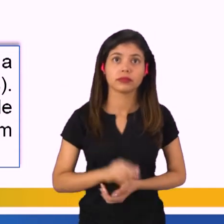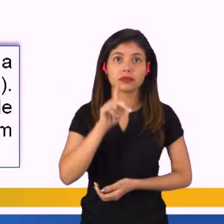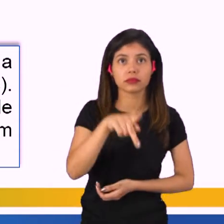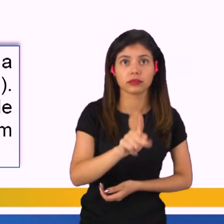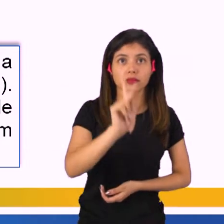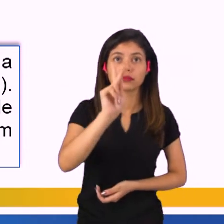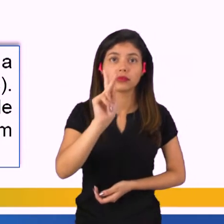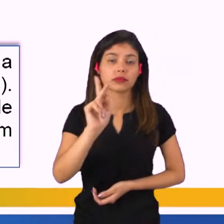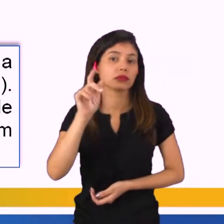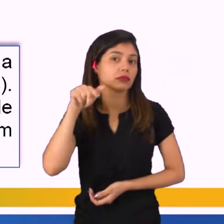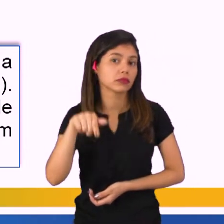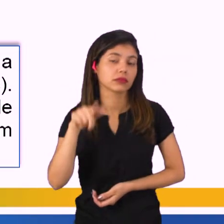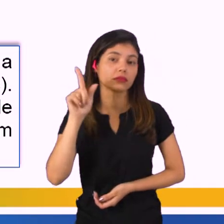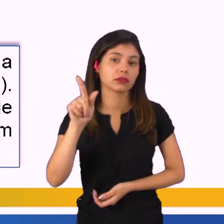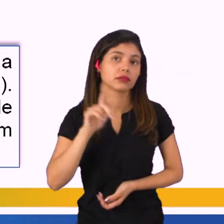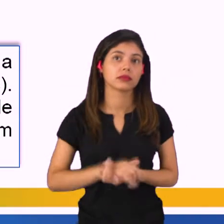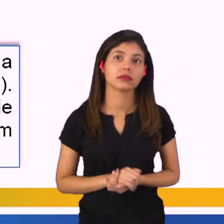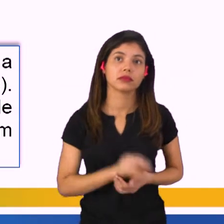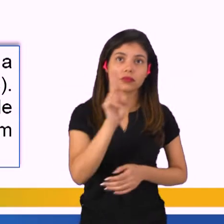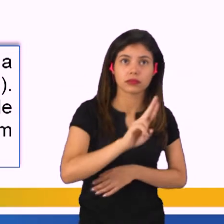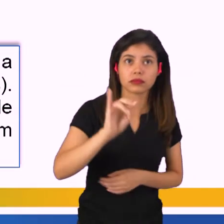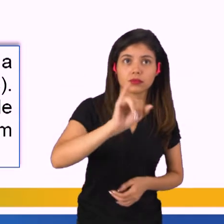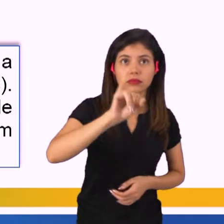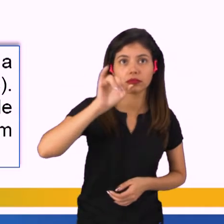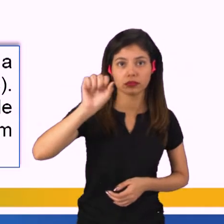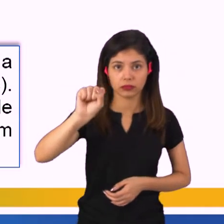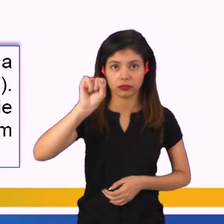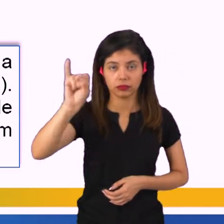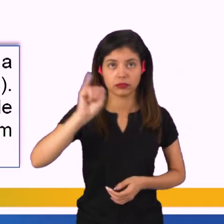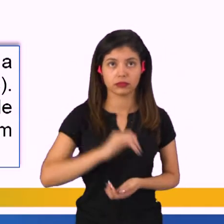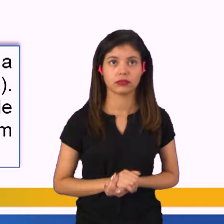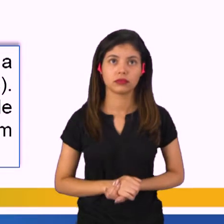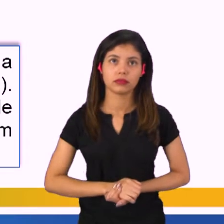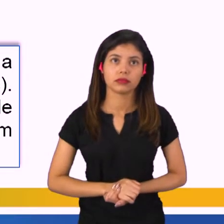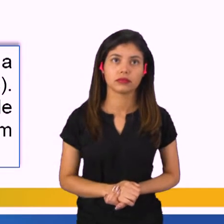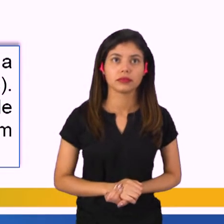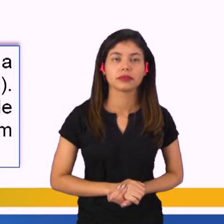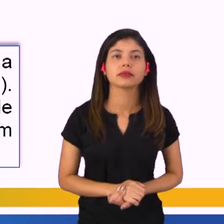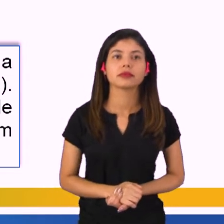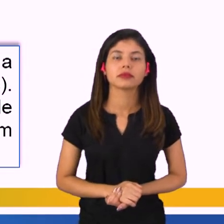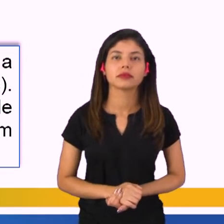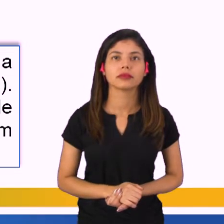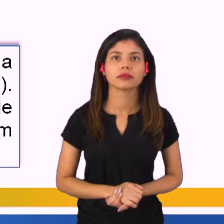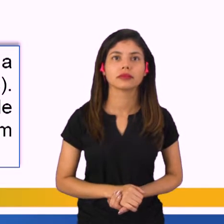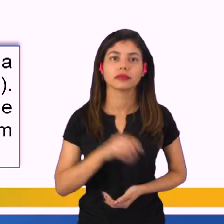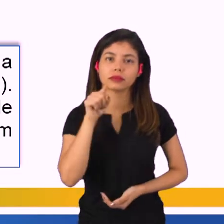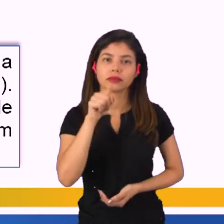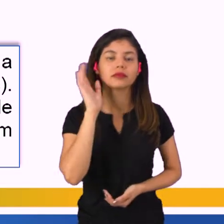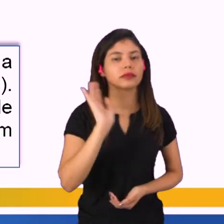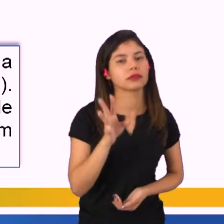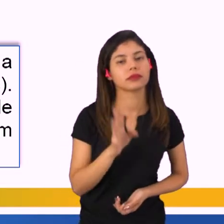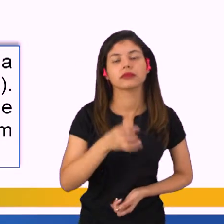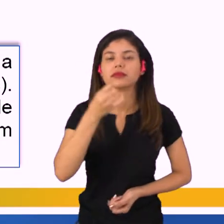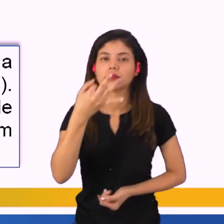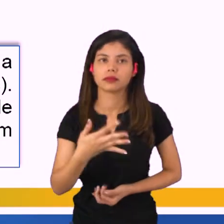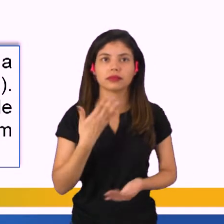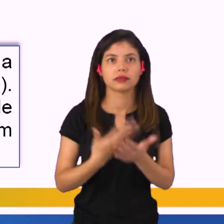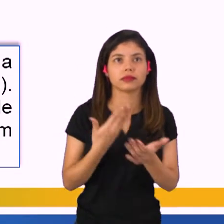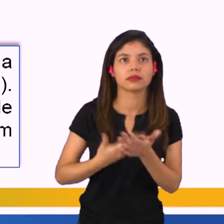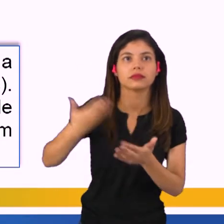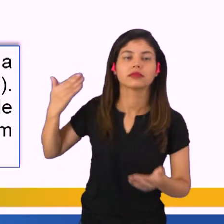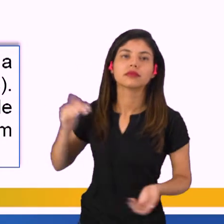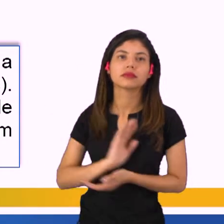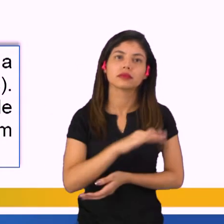que inclusive é a unidade oficial de massa no SI, que é o Sistema Internacional de Medidas, que você já ouviu falar na nossa aula